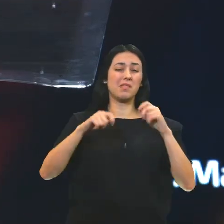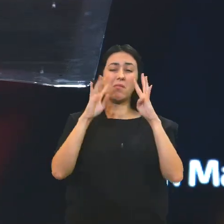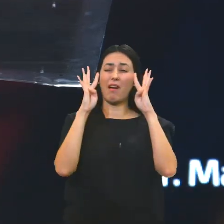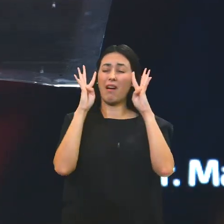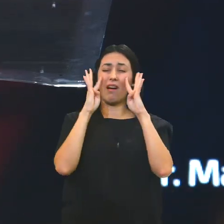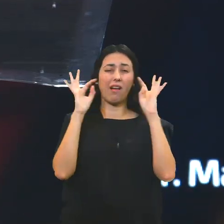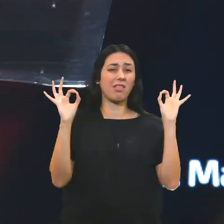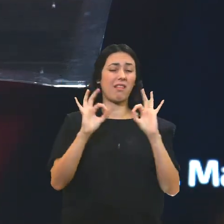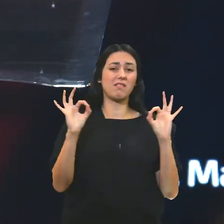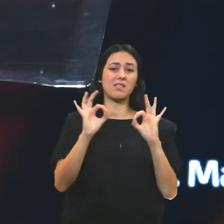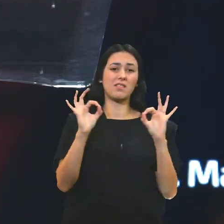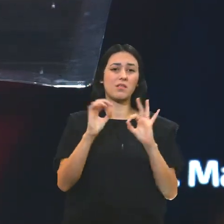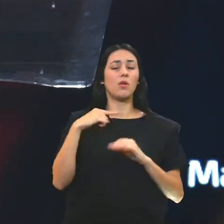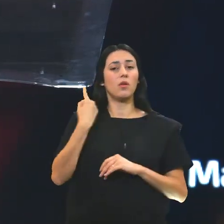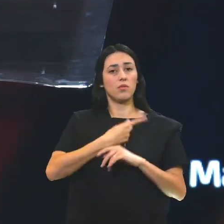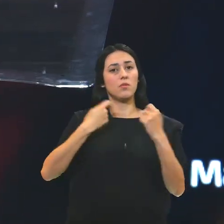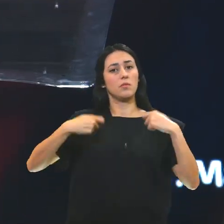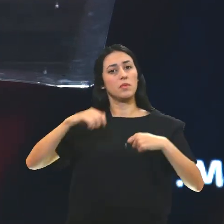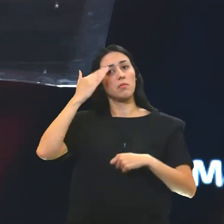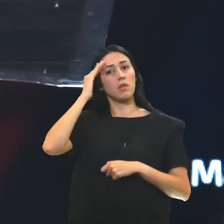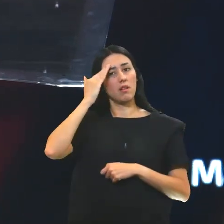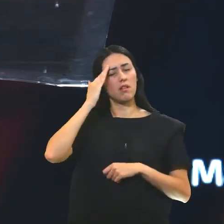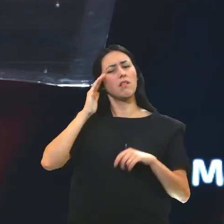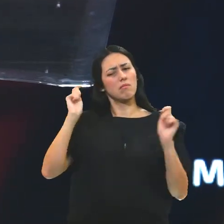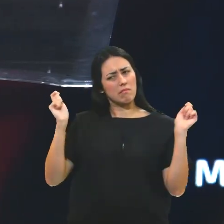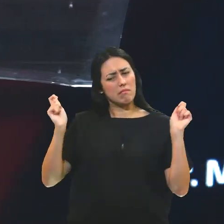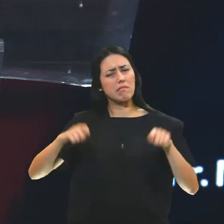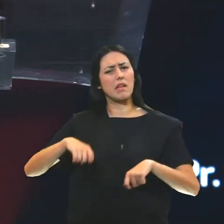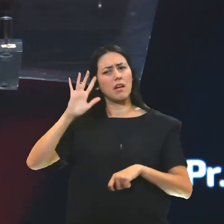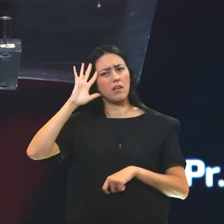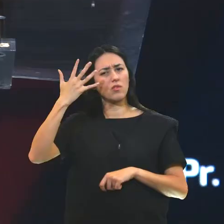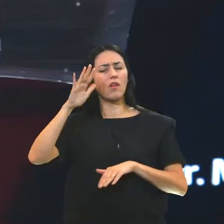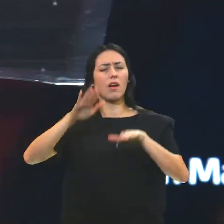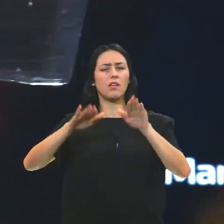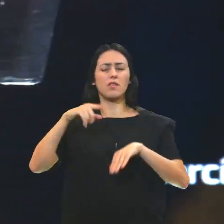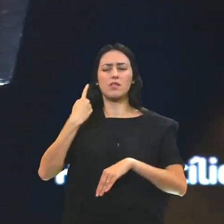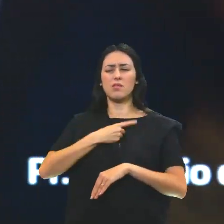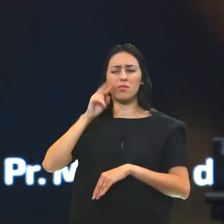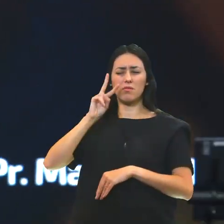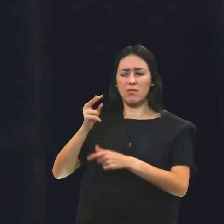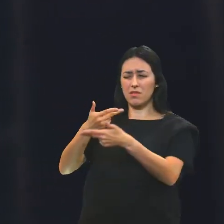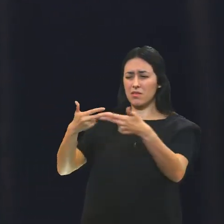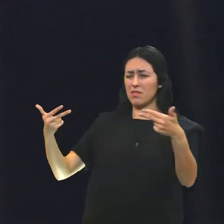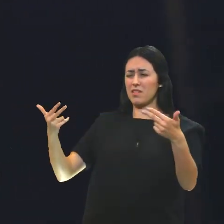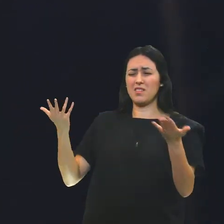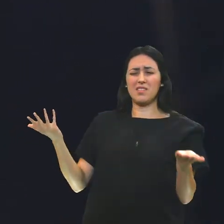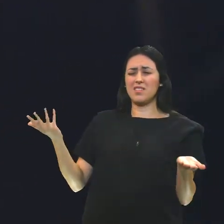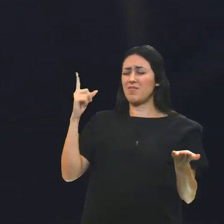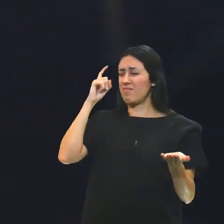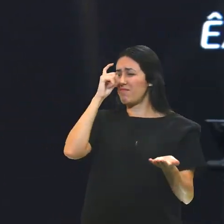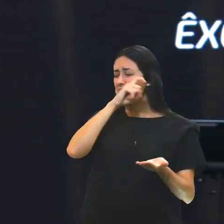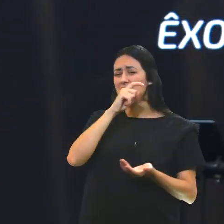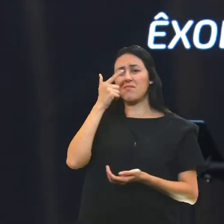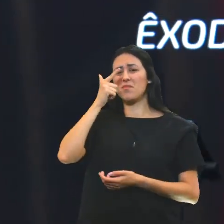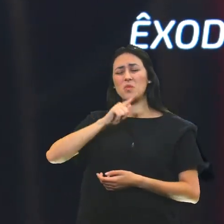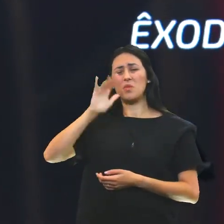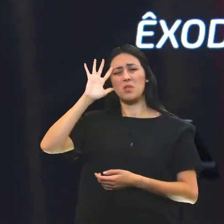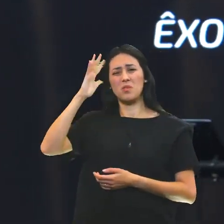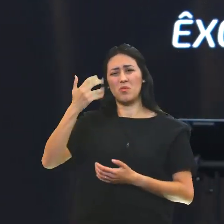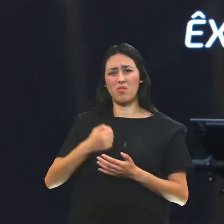tem jeito sim. A gente olha para algumas questões e diz: não tem mais jeito. Você quer ver? Eu estava olhando para alguns